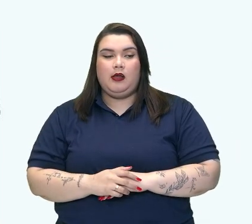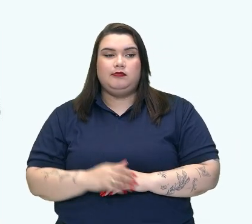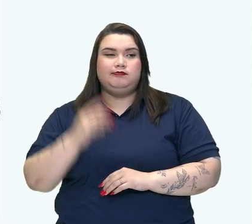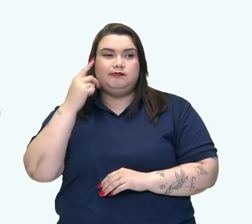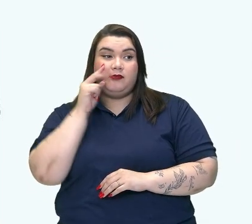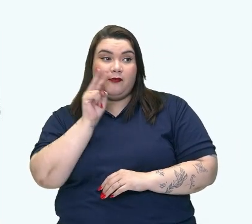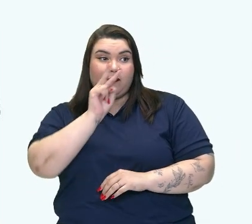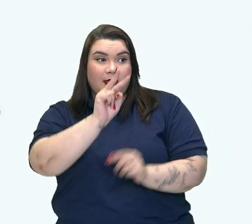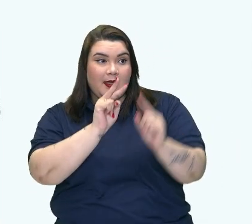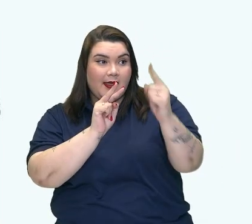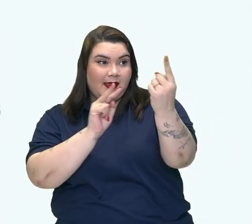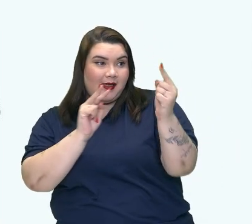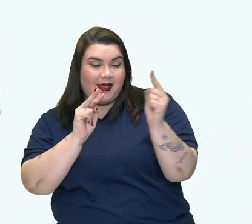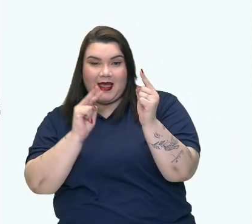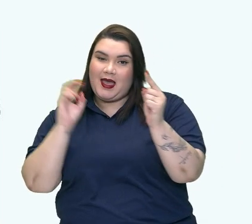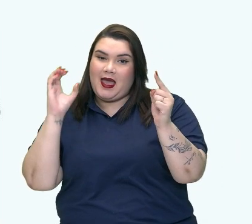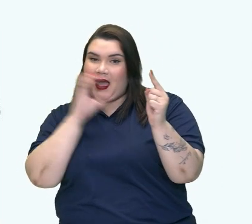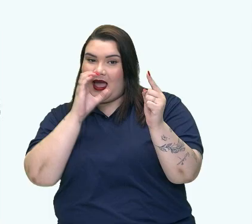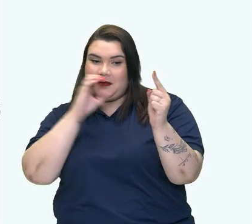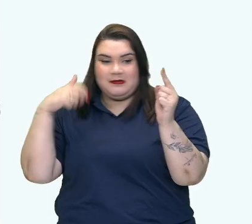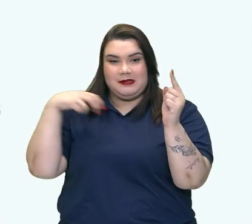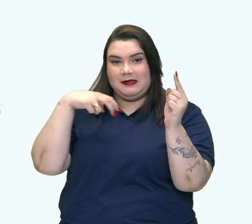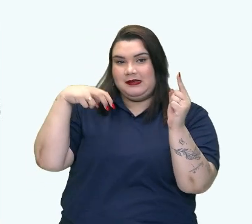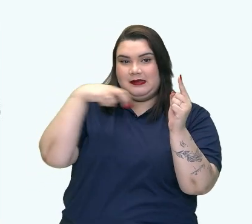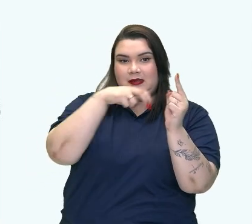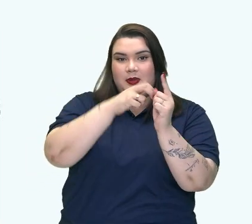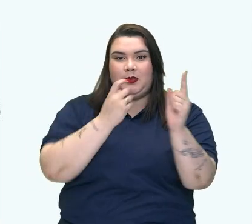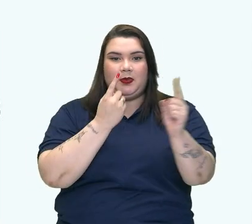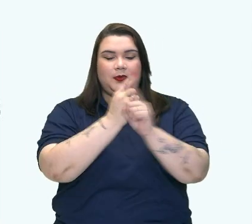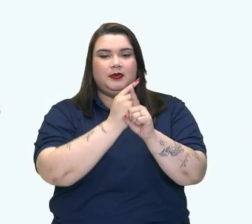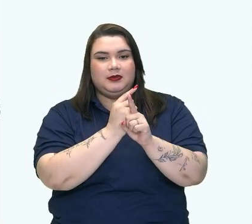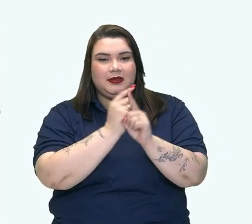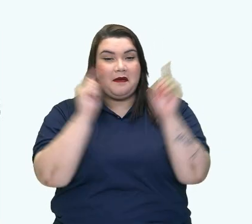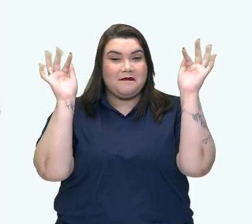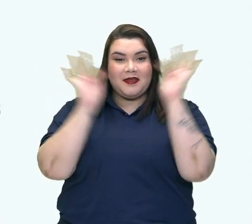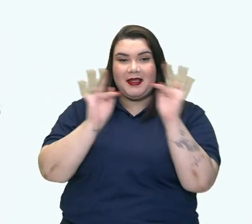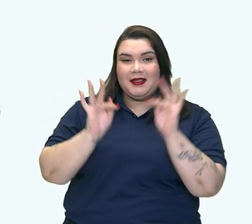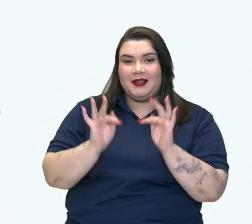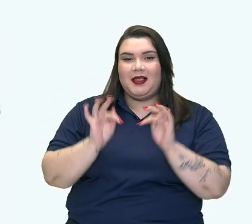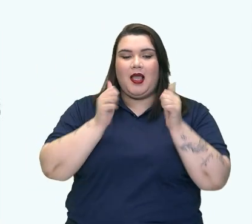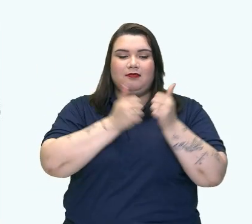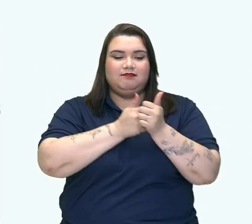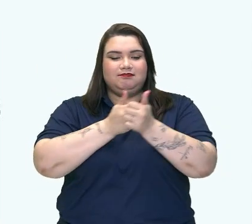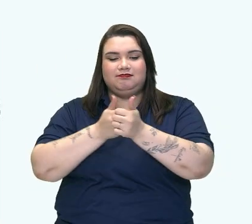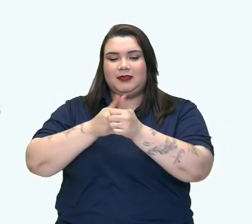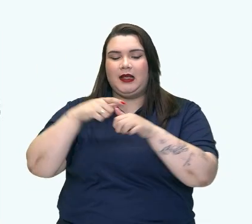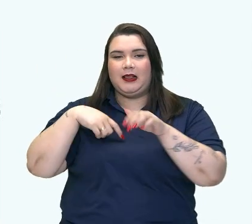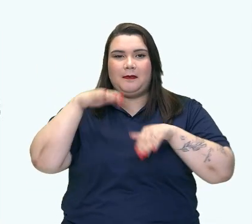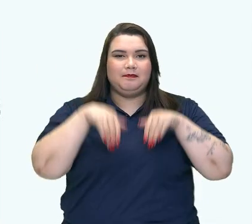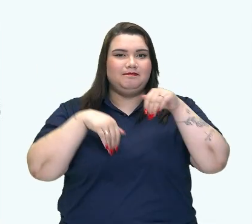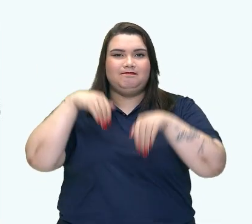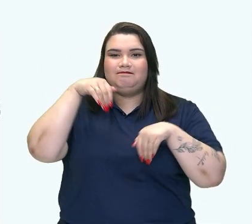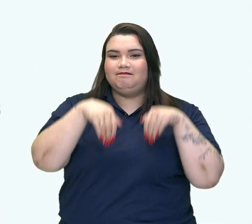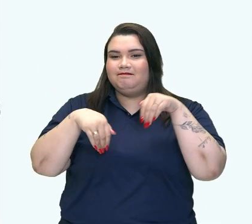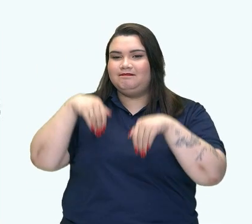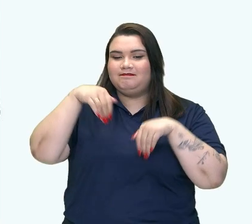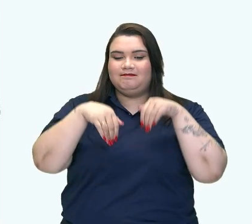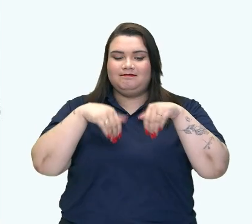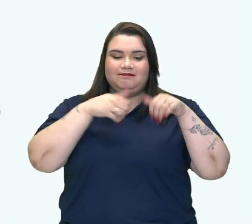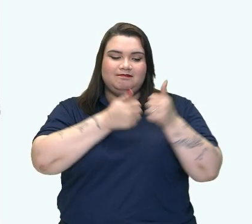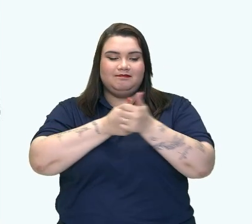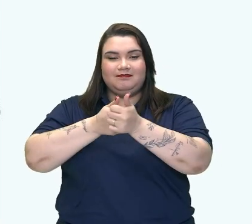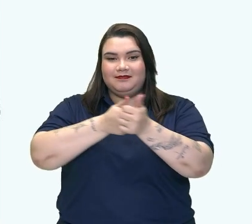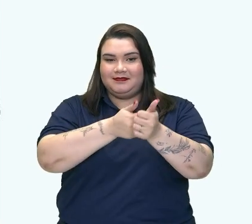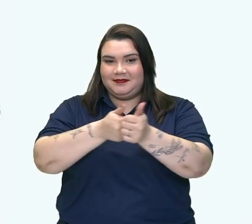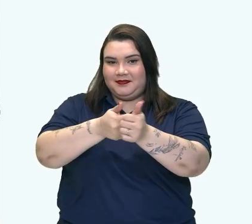que via o dono, ia correndo ao seu encontro e, na maior alegria, acompanhava-o com seu passinho